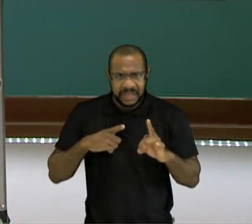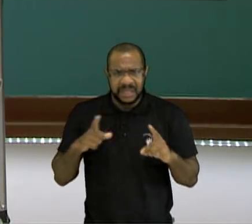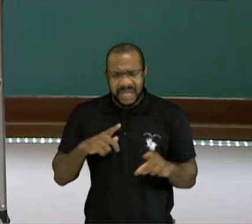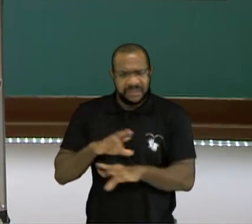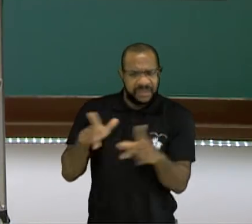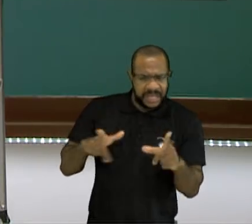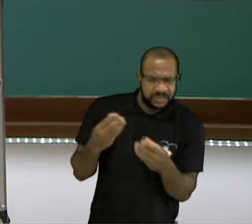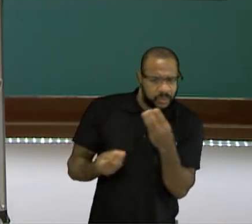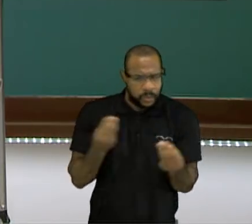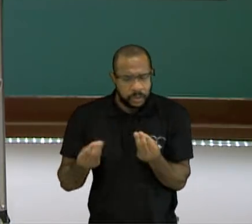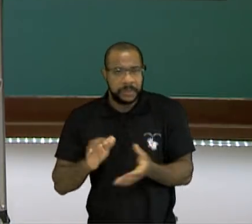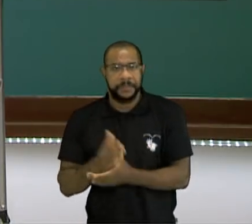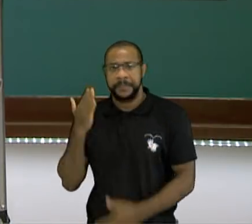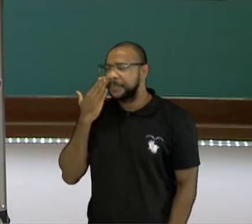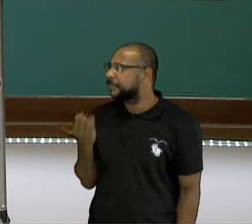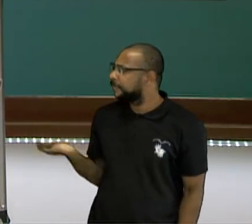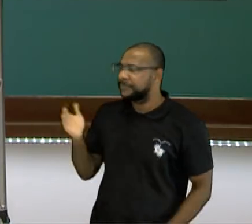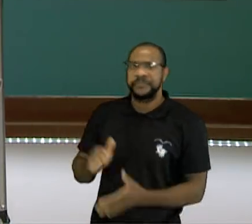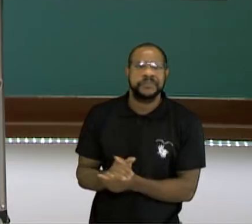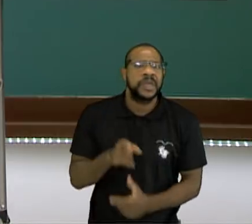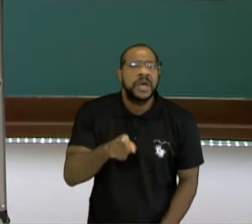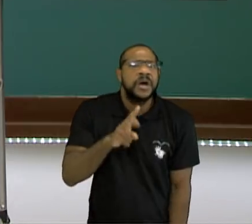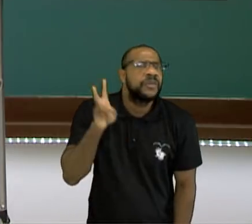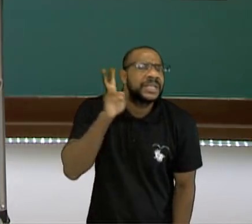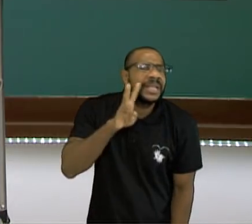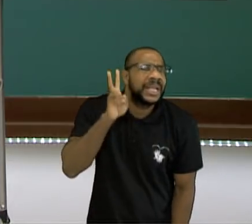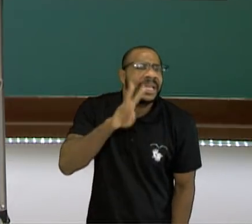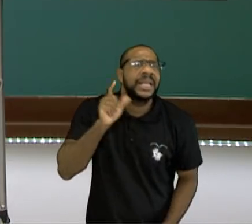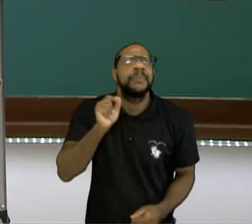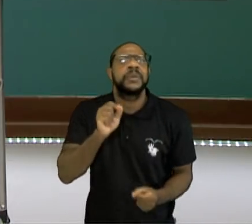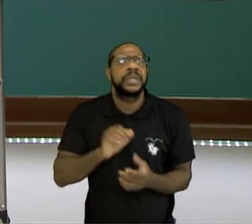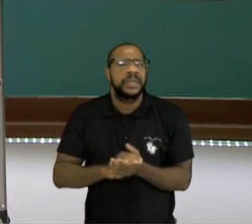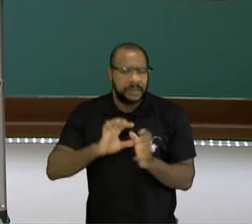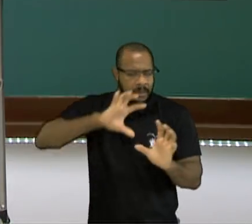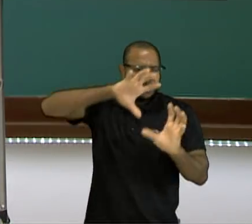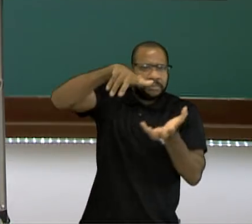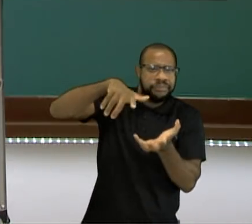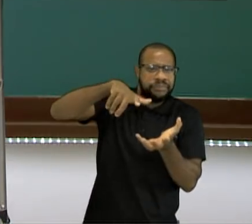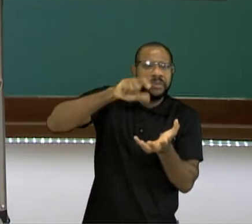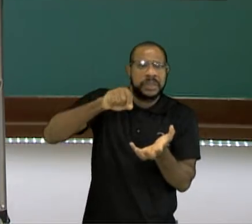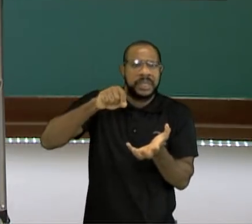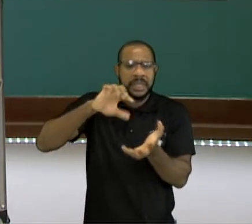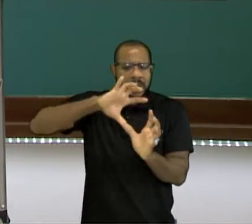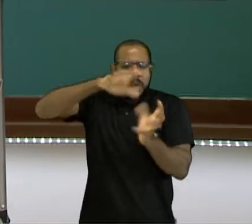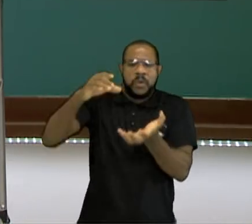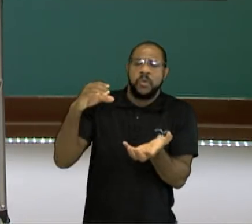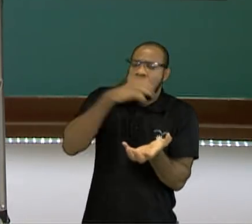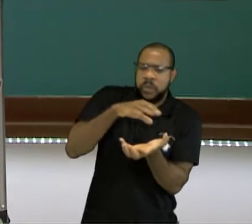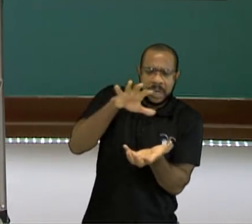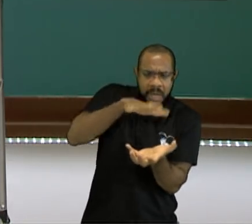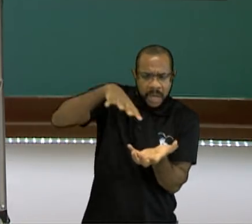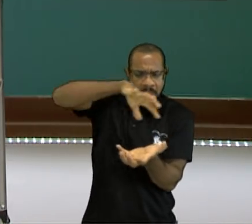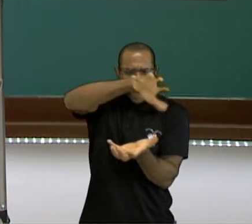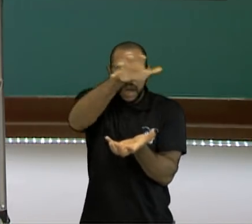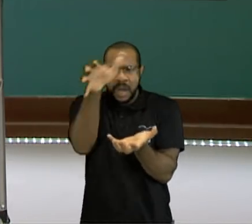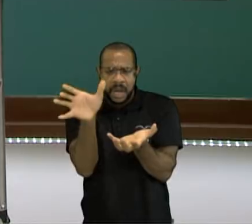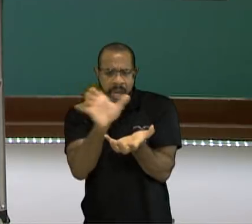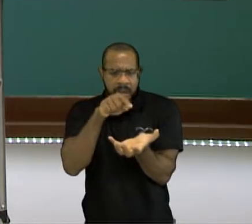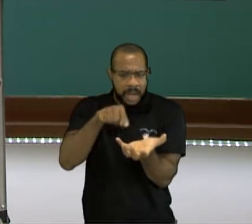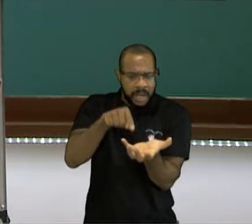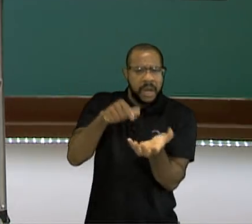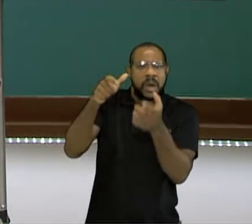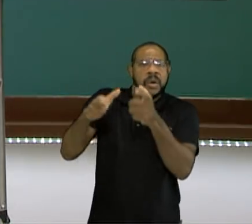paisagens? Você lembra o que são zonas térmicas da Terra? E o que as zonas térmicas da Terra têm a ver